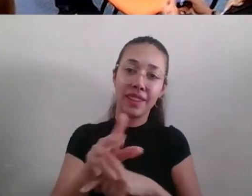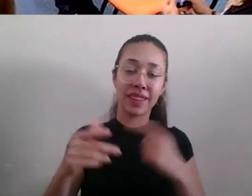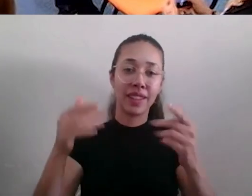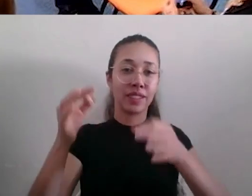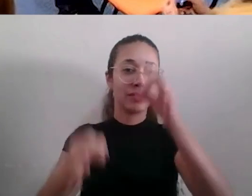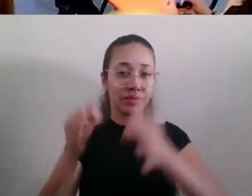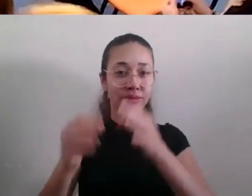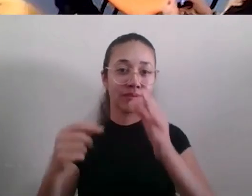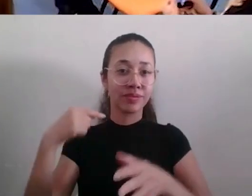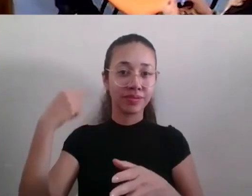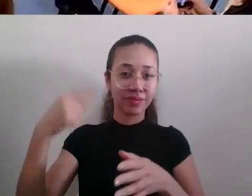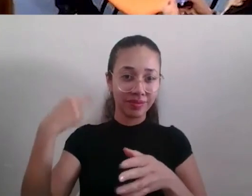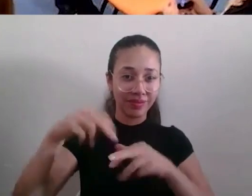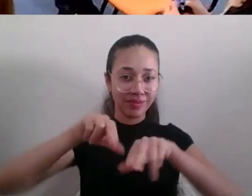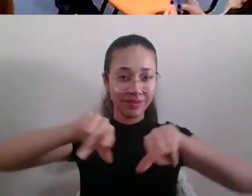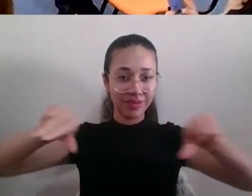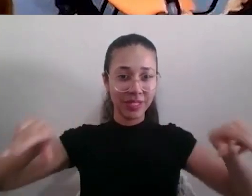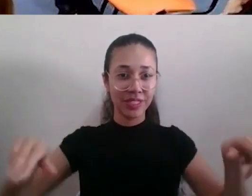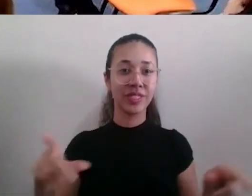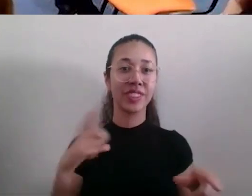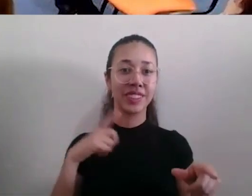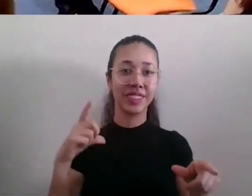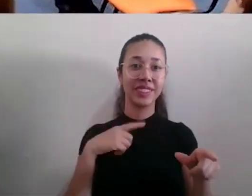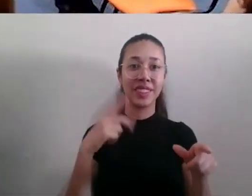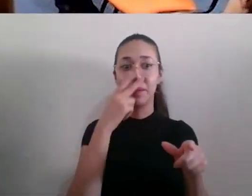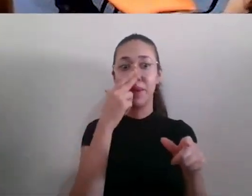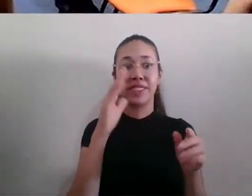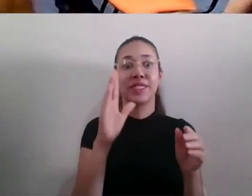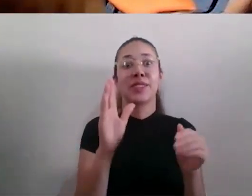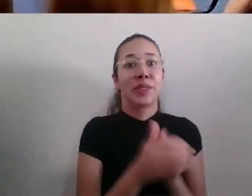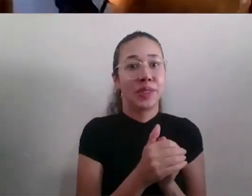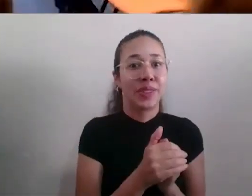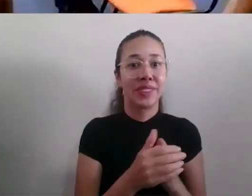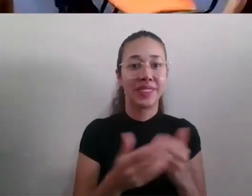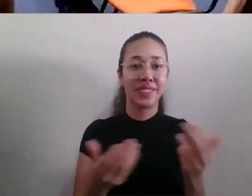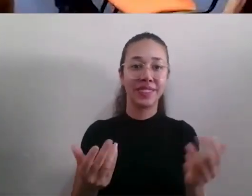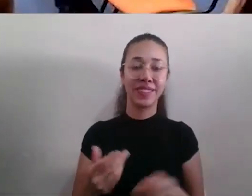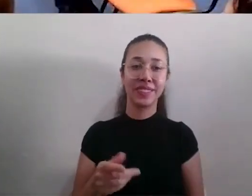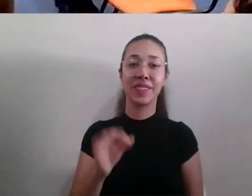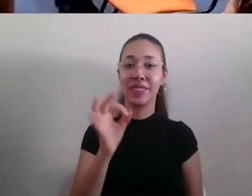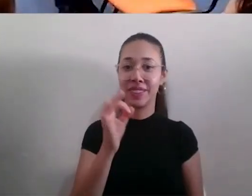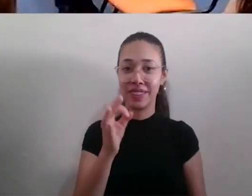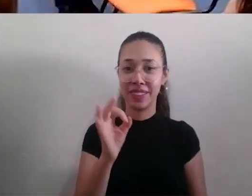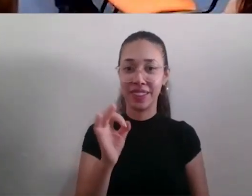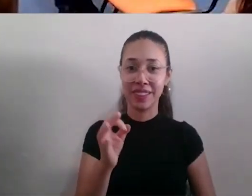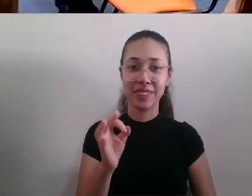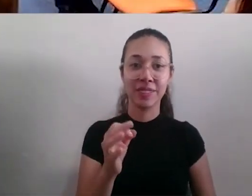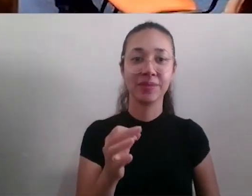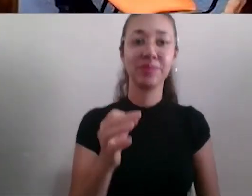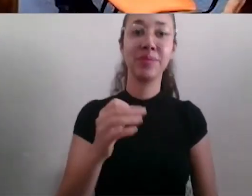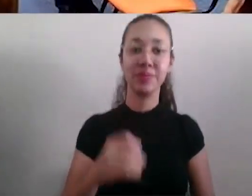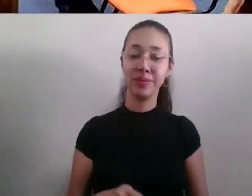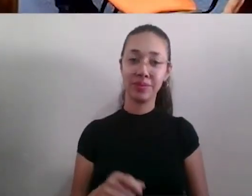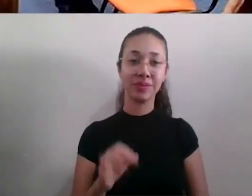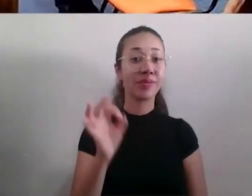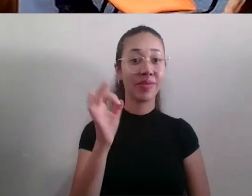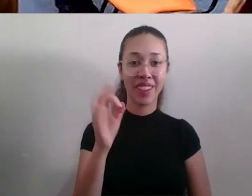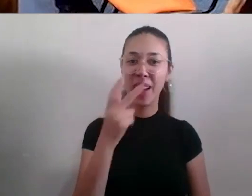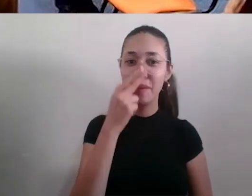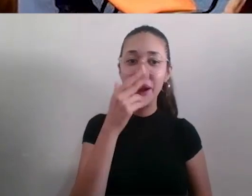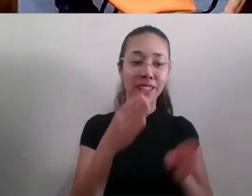mundo é uma caixa preta, efetivamente, né? Completamente. Oi, tá? É uma caixa